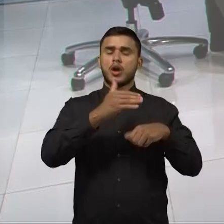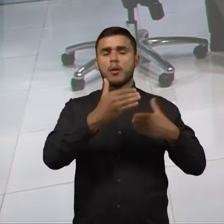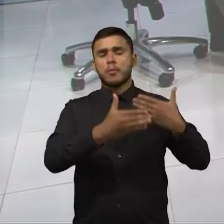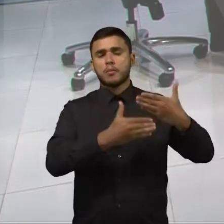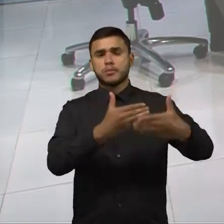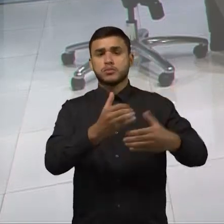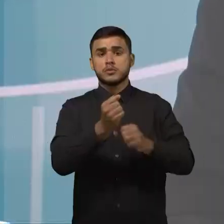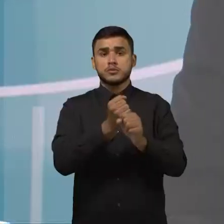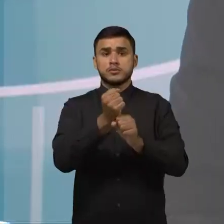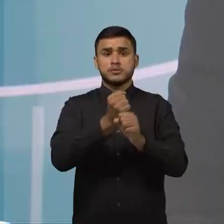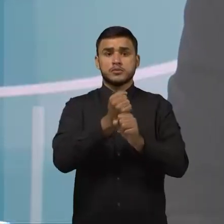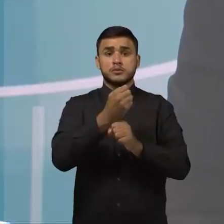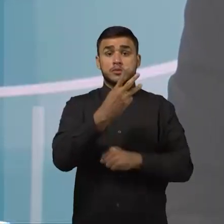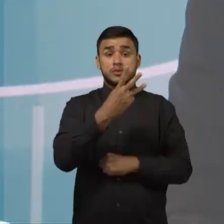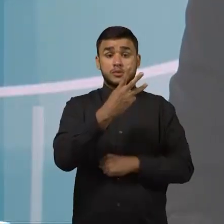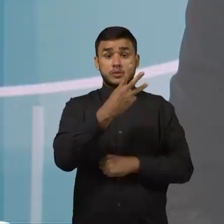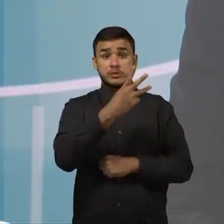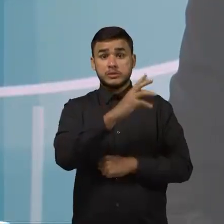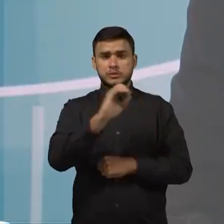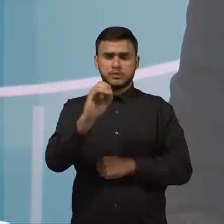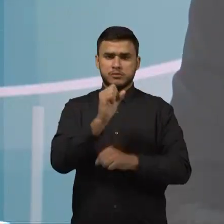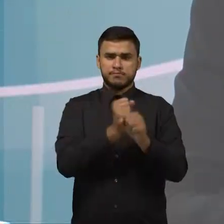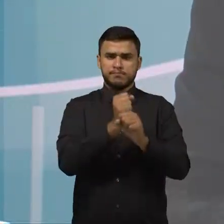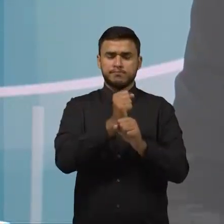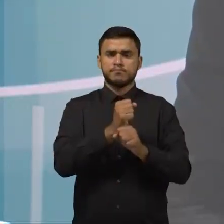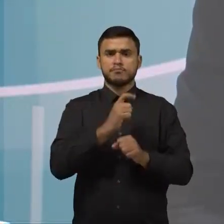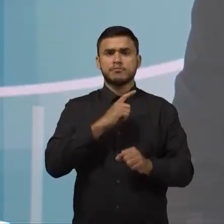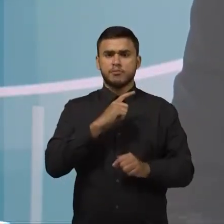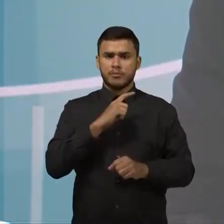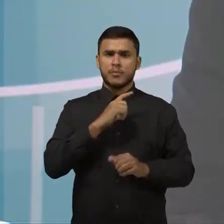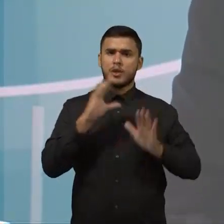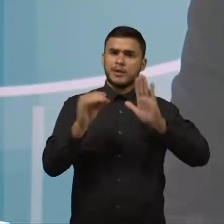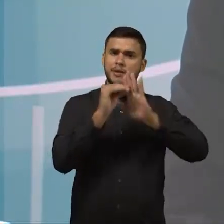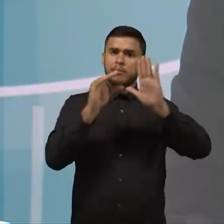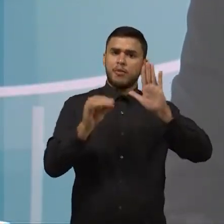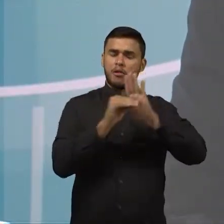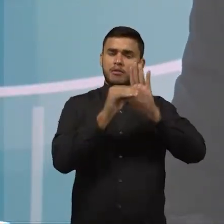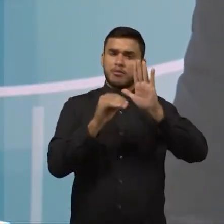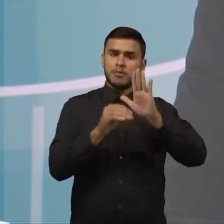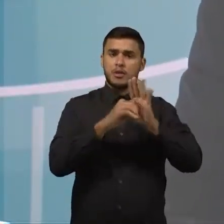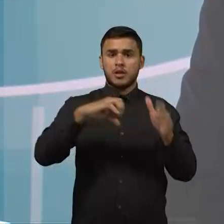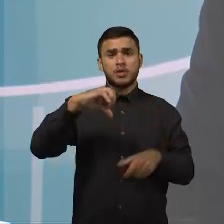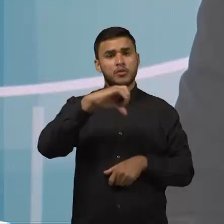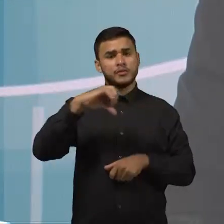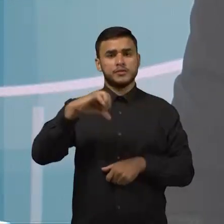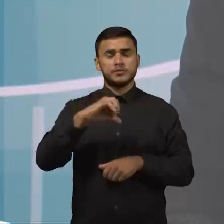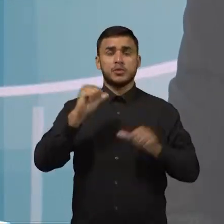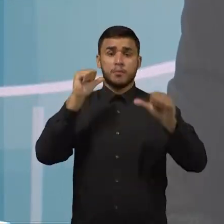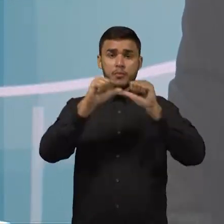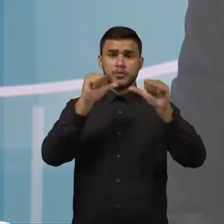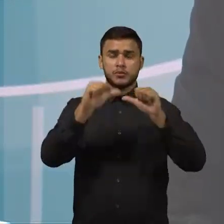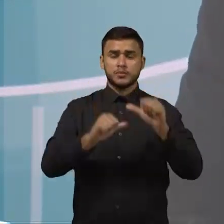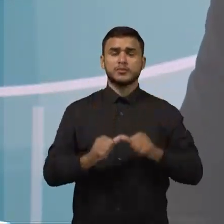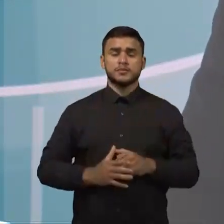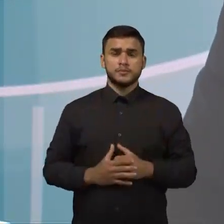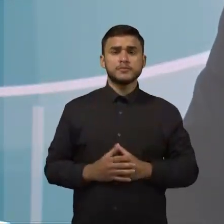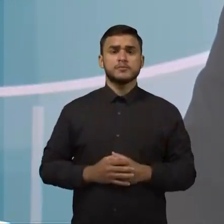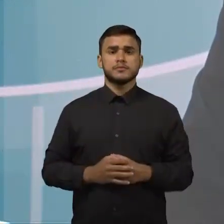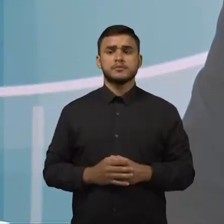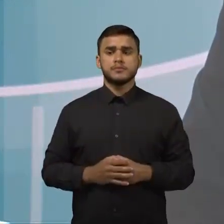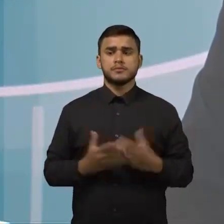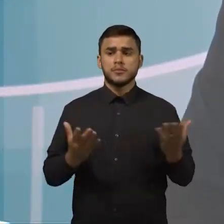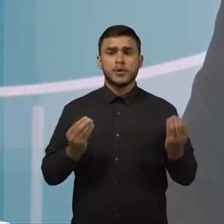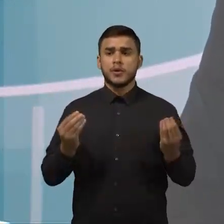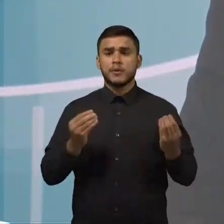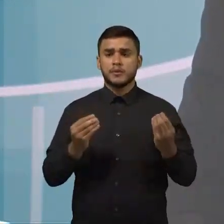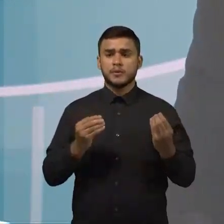Tem 99 emendas na Constituição. A Constituição já foi modificada várias vezes. Agora, nunca se modificou essa questão exatamente porque não pode se